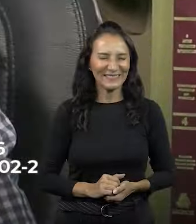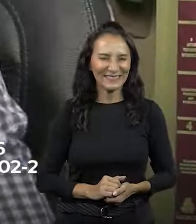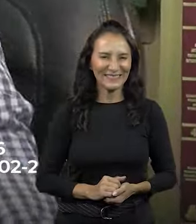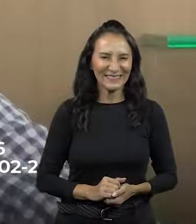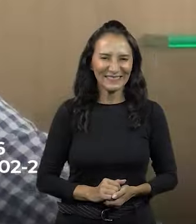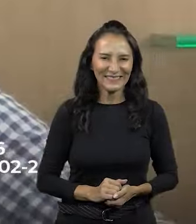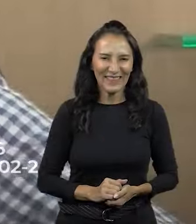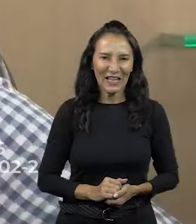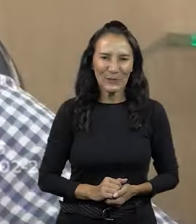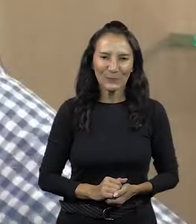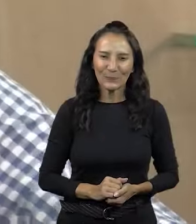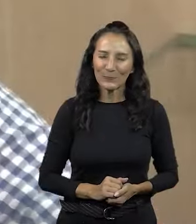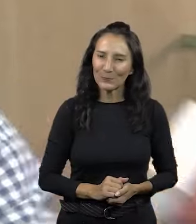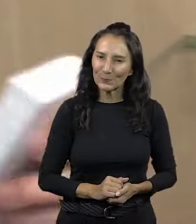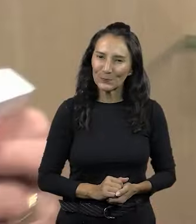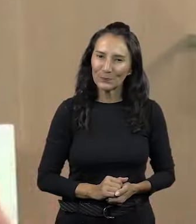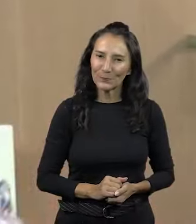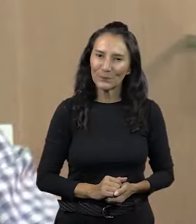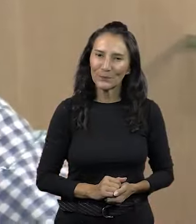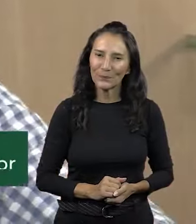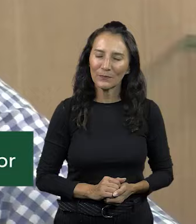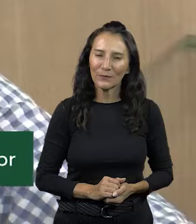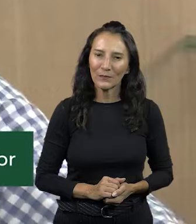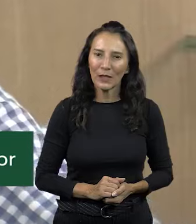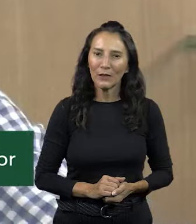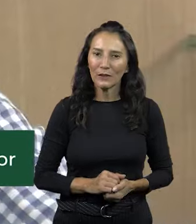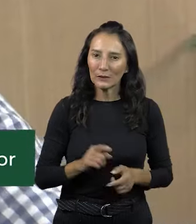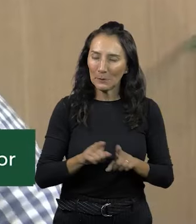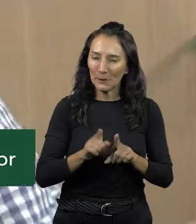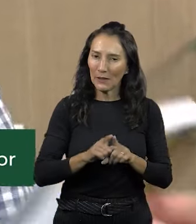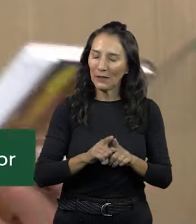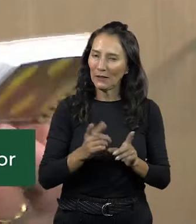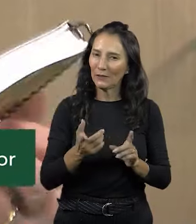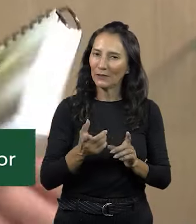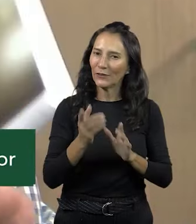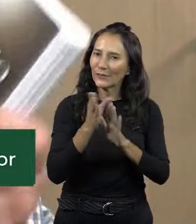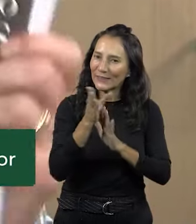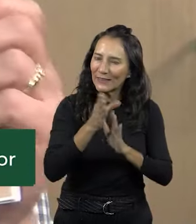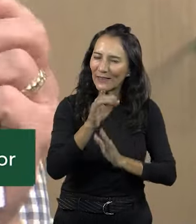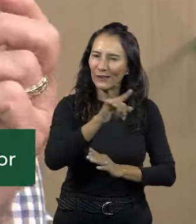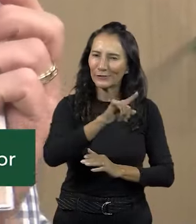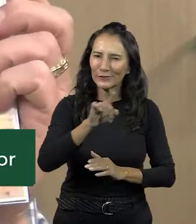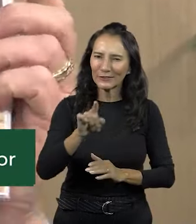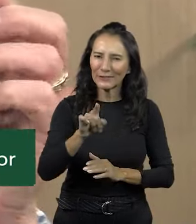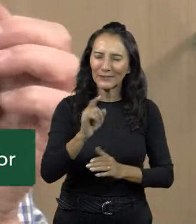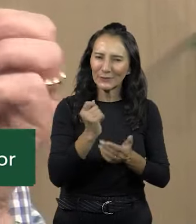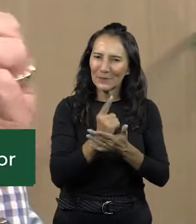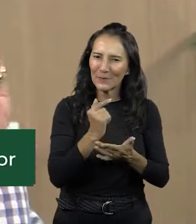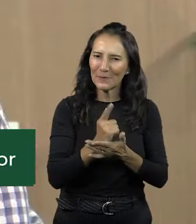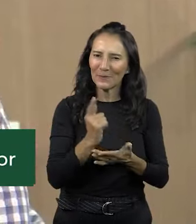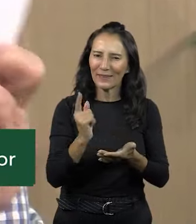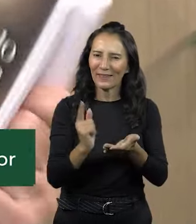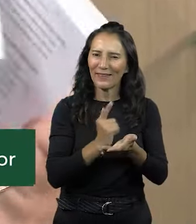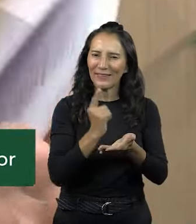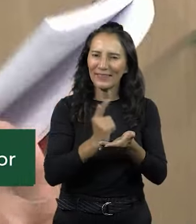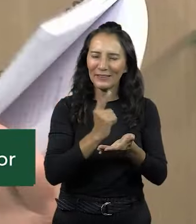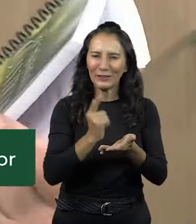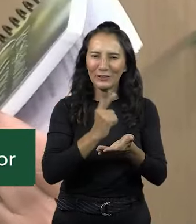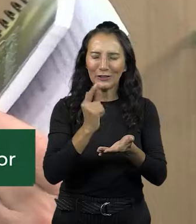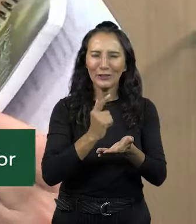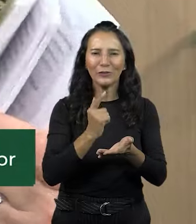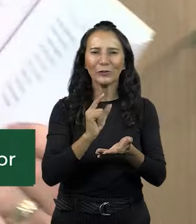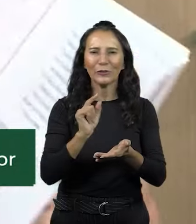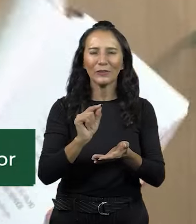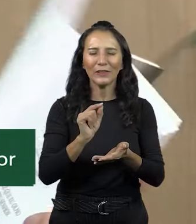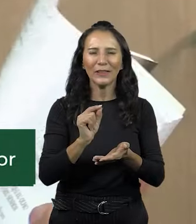palavra também quero sugerir a você adquirir esse livro resgatando cânticos na